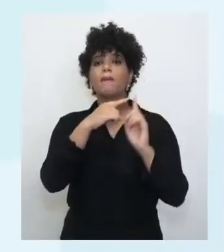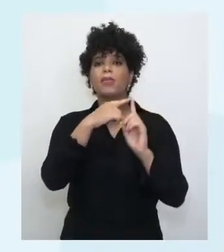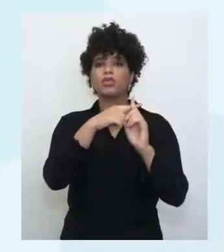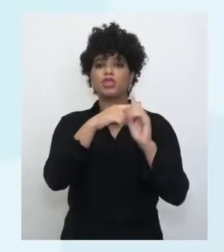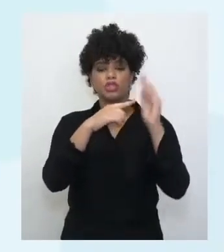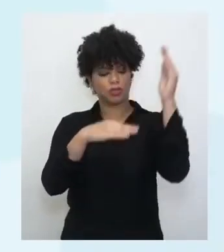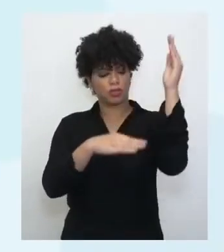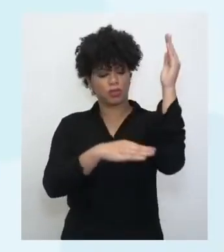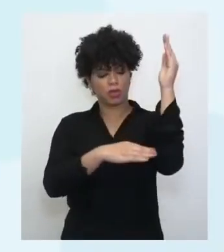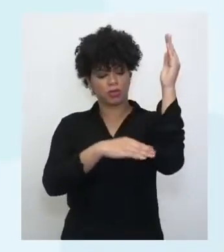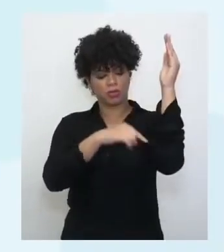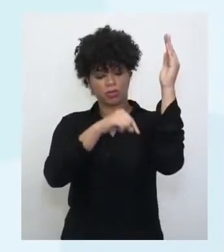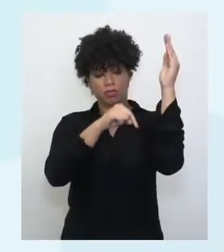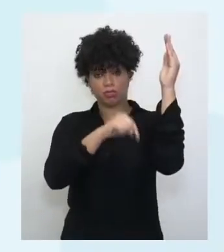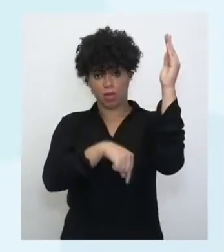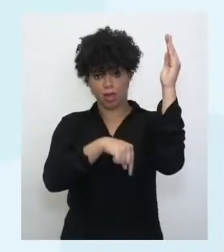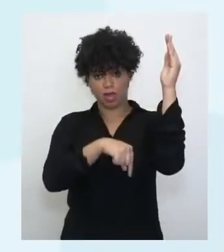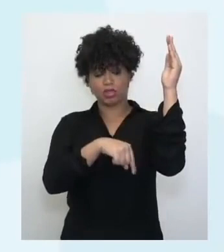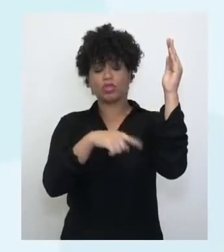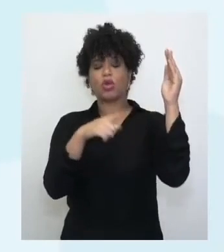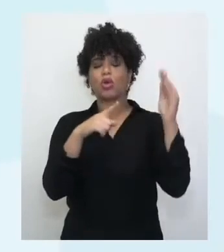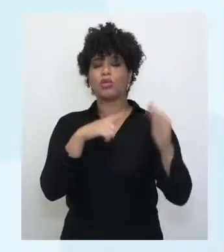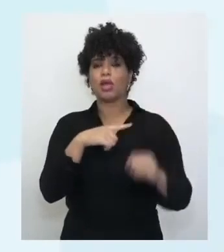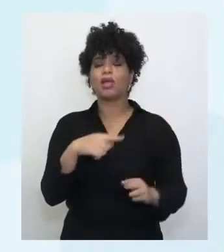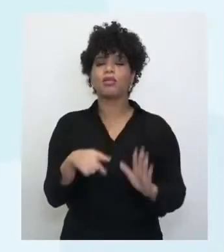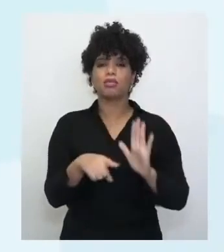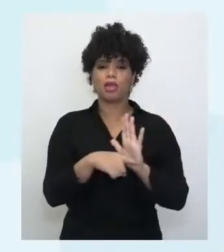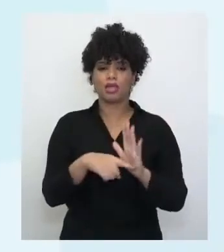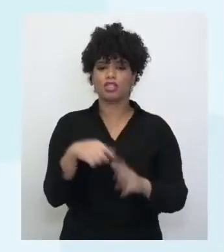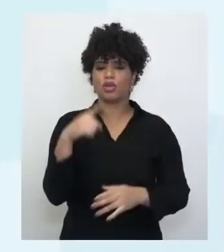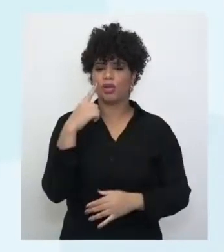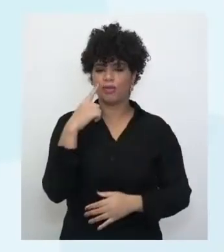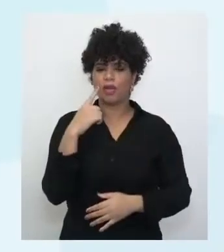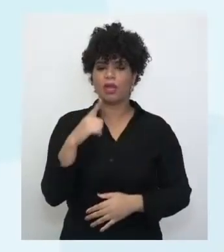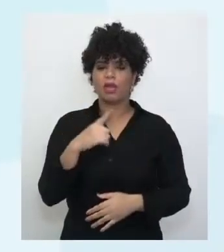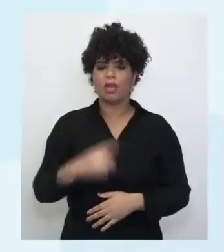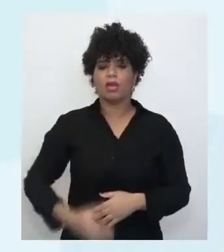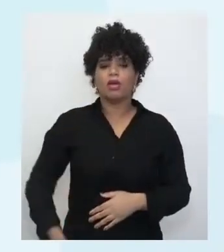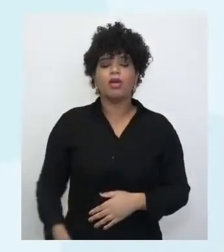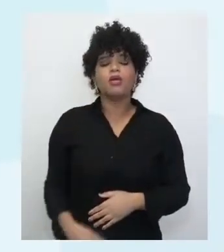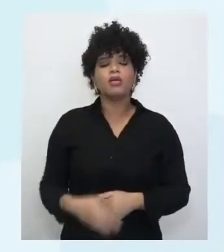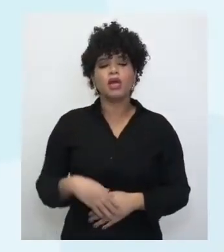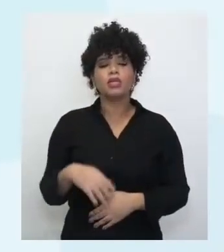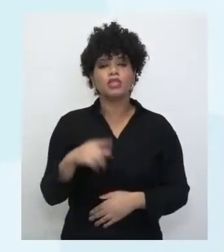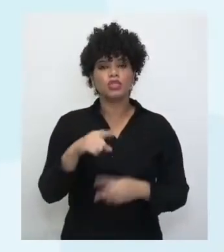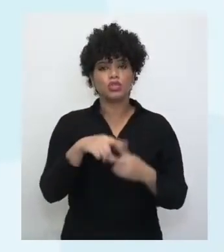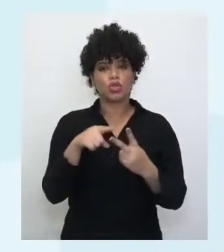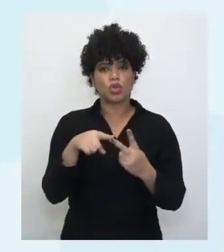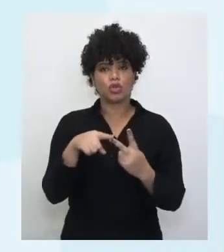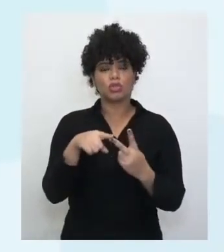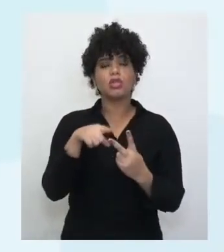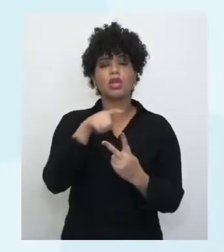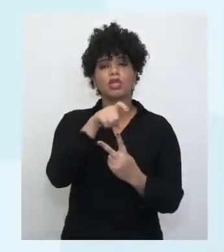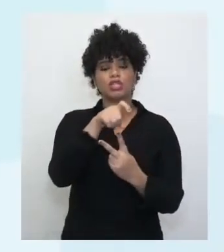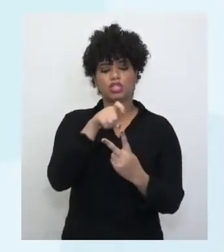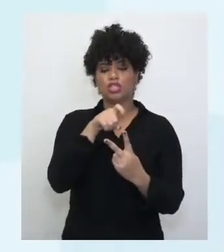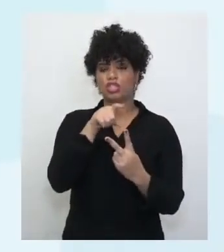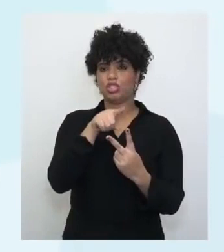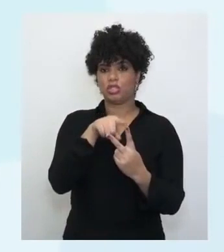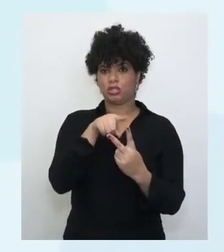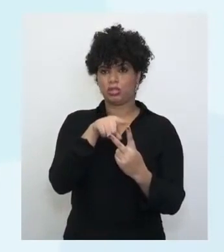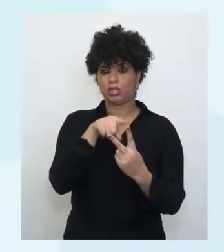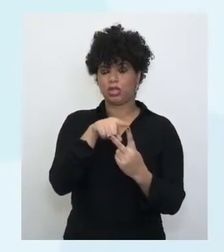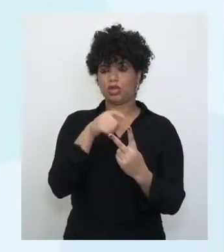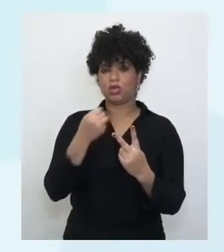par ordenado, das coordenadas do ponto. E esse par ordenado, tem dois valores. Primeiro valor é o valor do